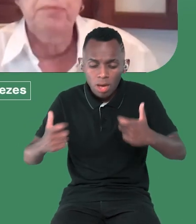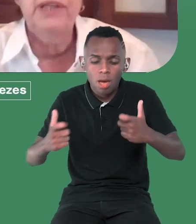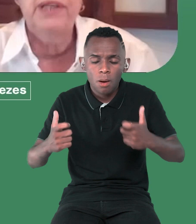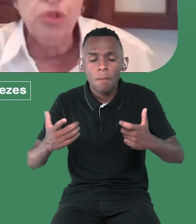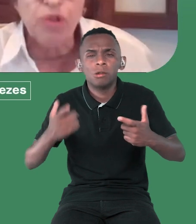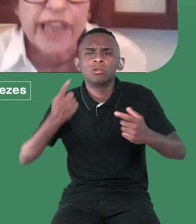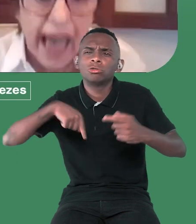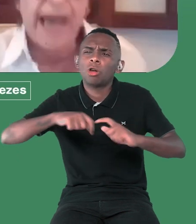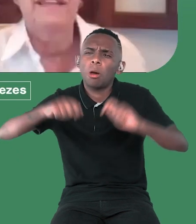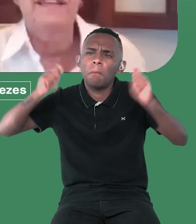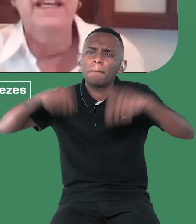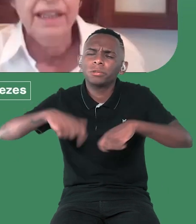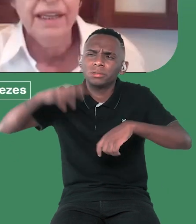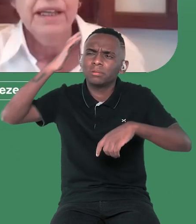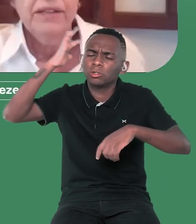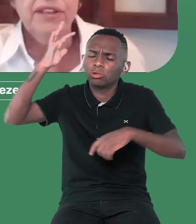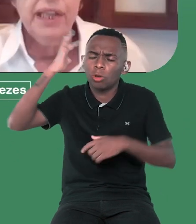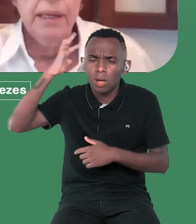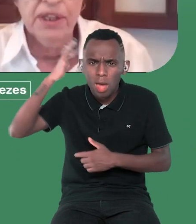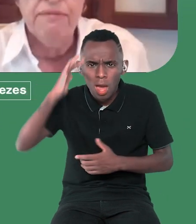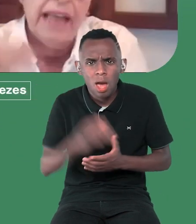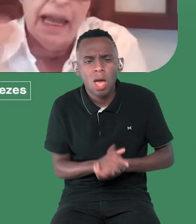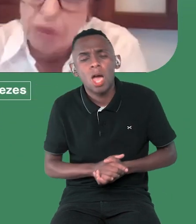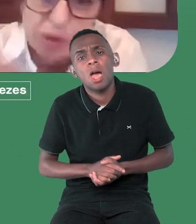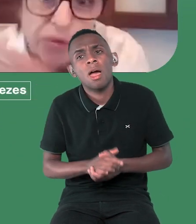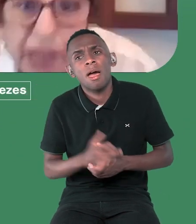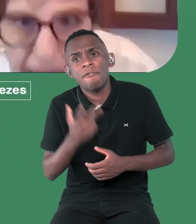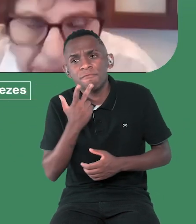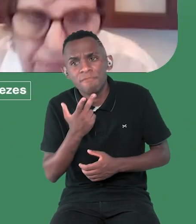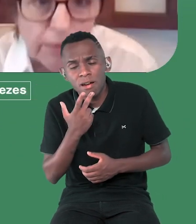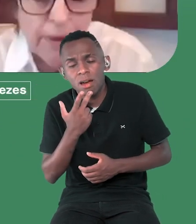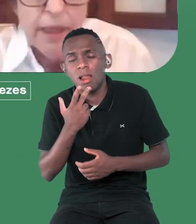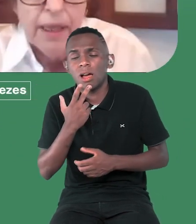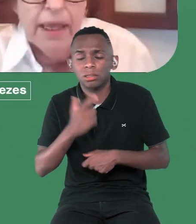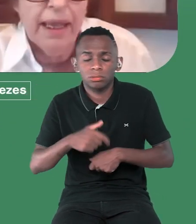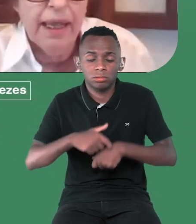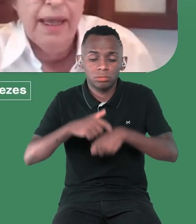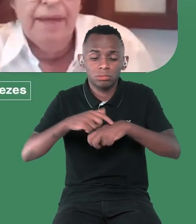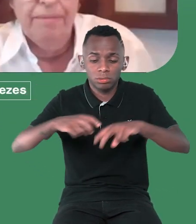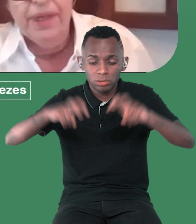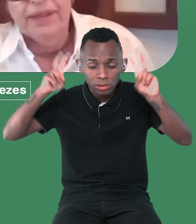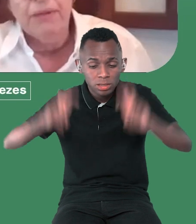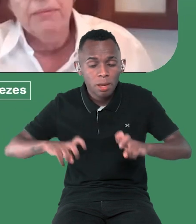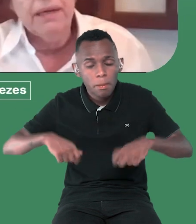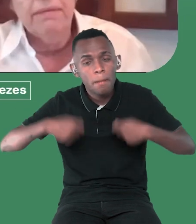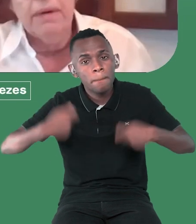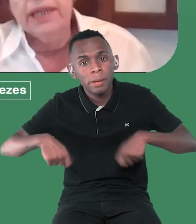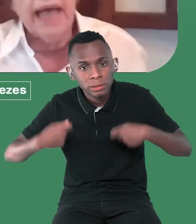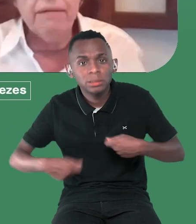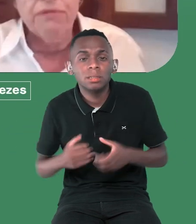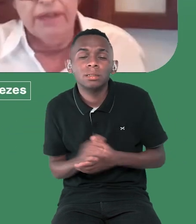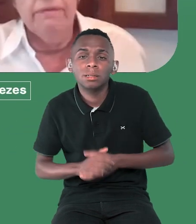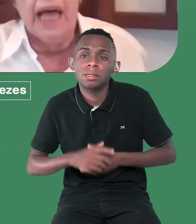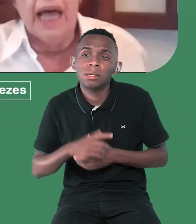nós podemos sonhar, né? Nós temos que falar sobre o tempo. Isso é